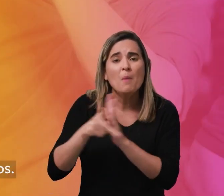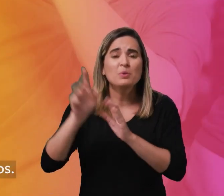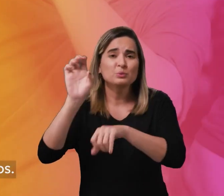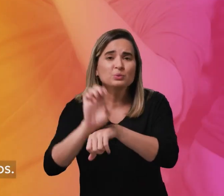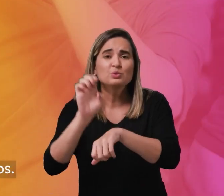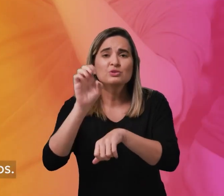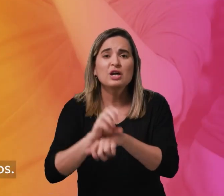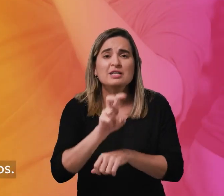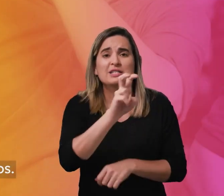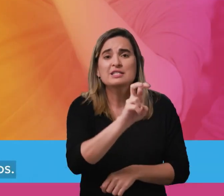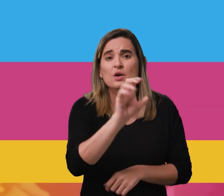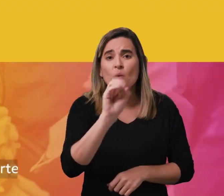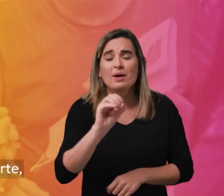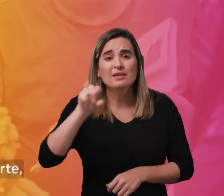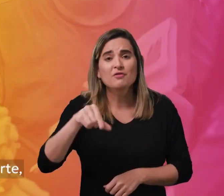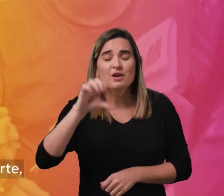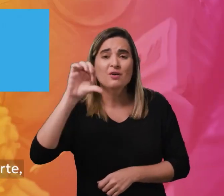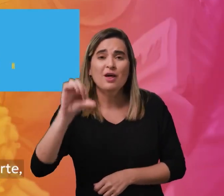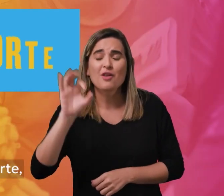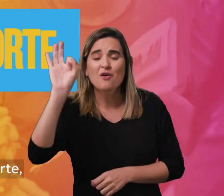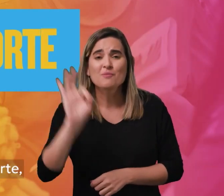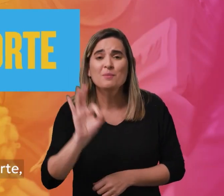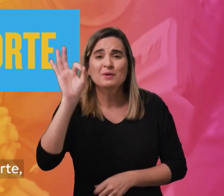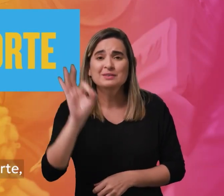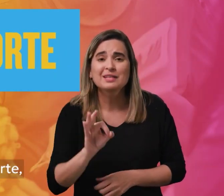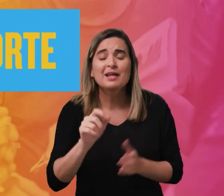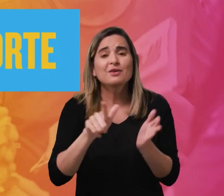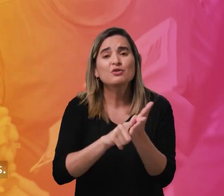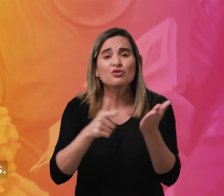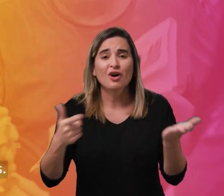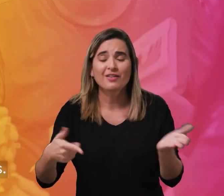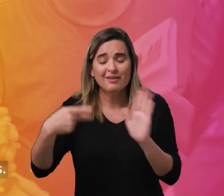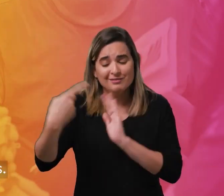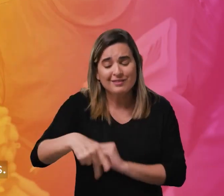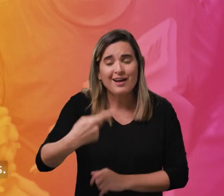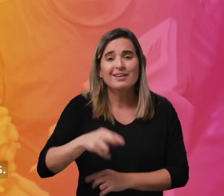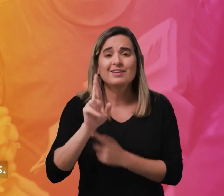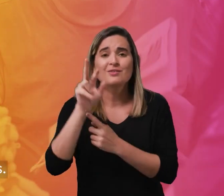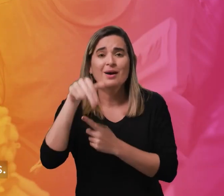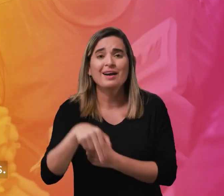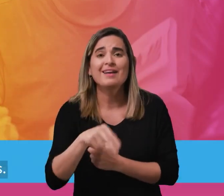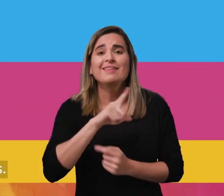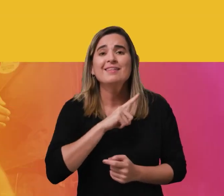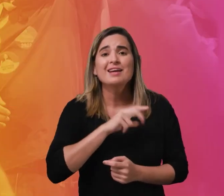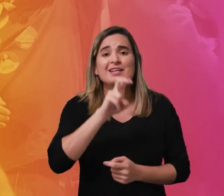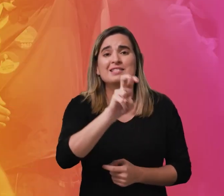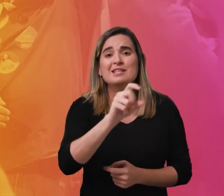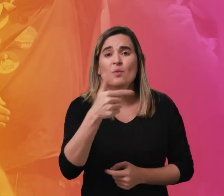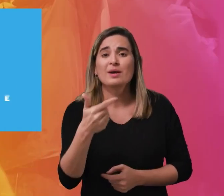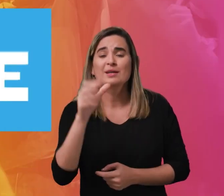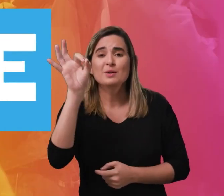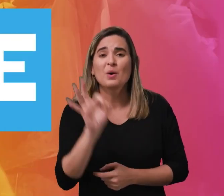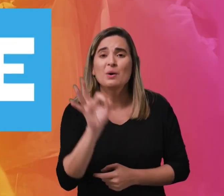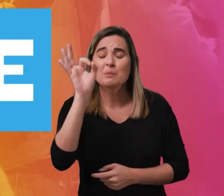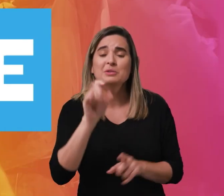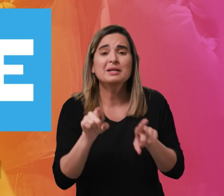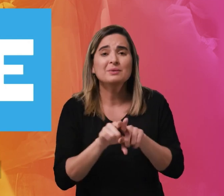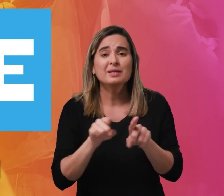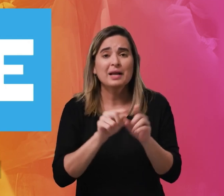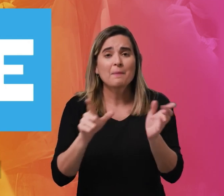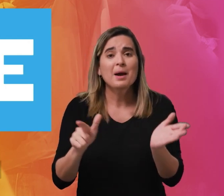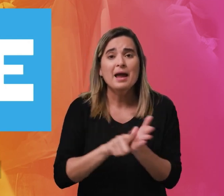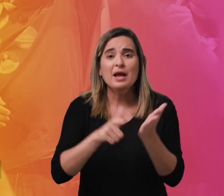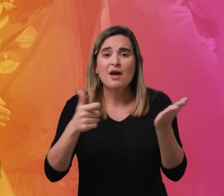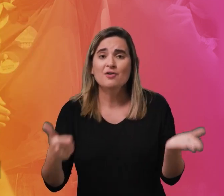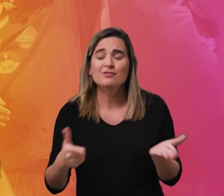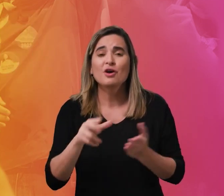com 50,9 pontos. Pesquisa Consulte Tribuna do Norte, Paulinho lidera com 52 pontos. E na Pesquisa Futura, divulgada